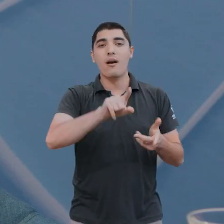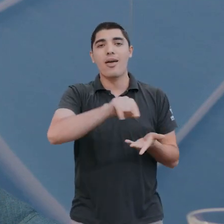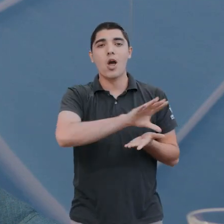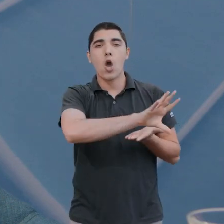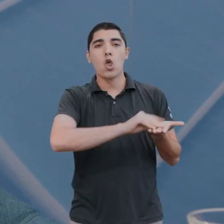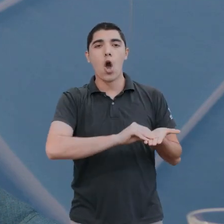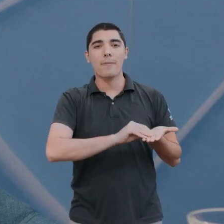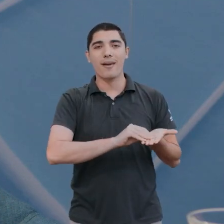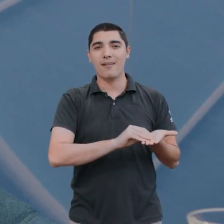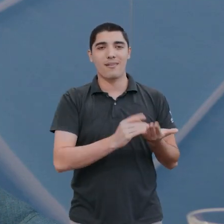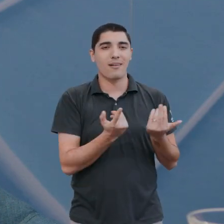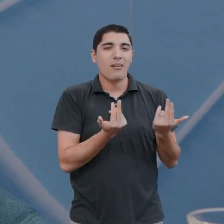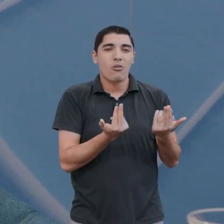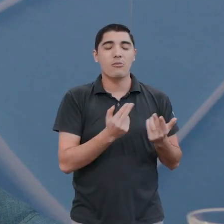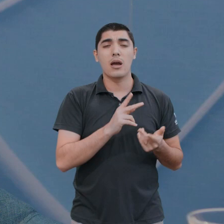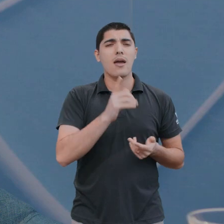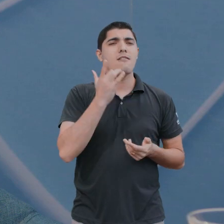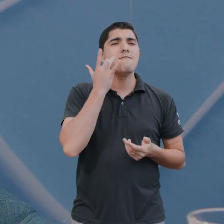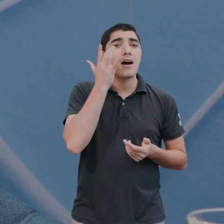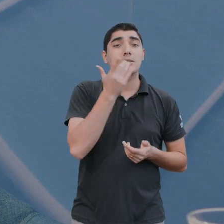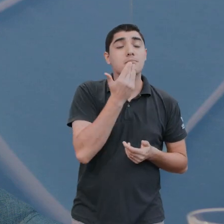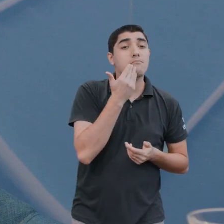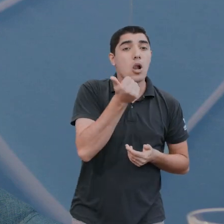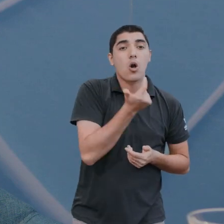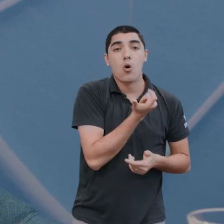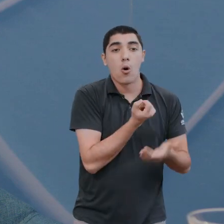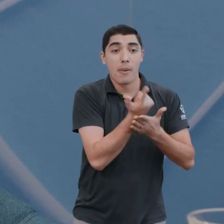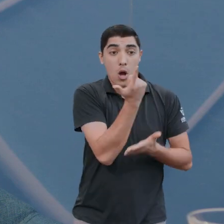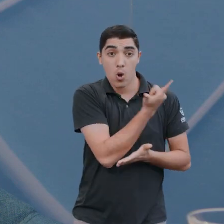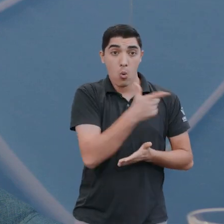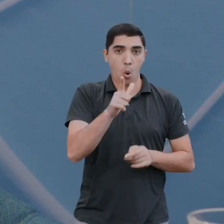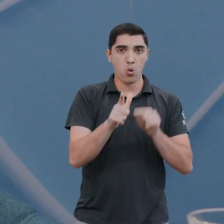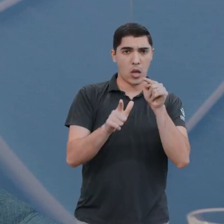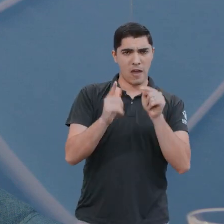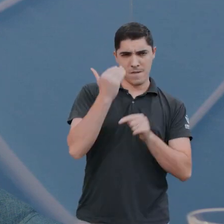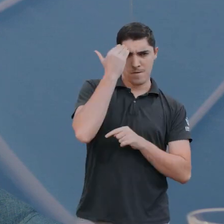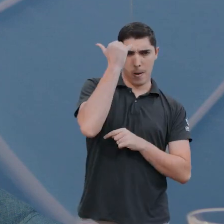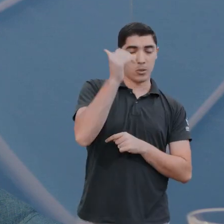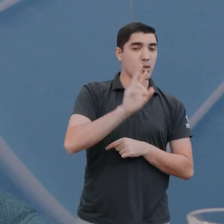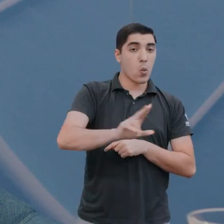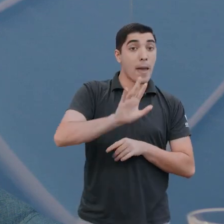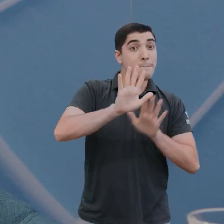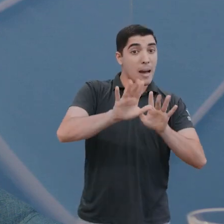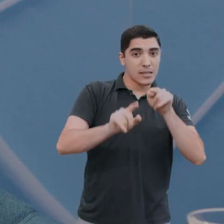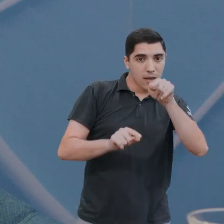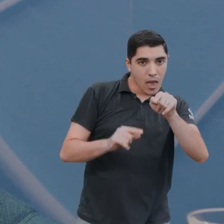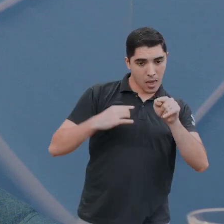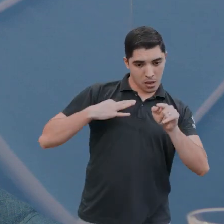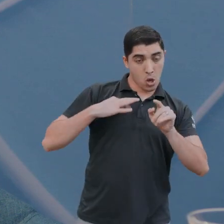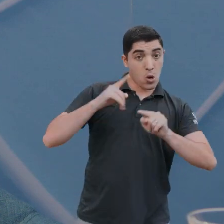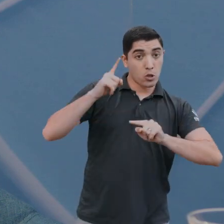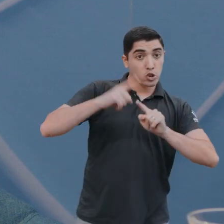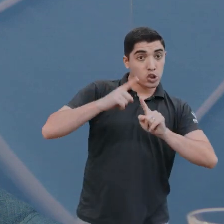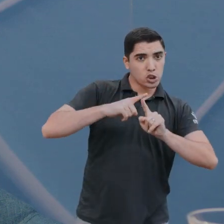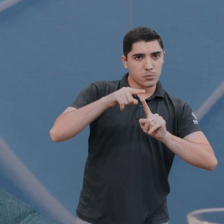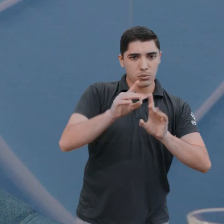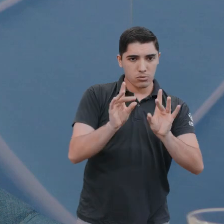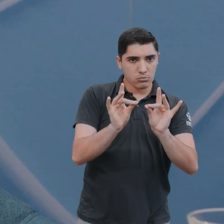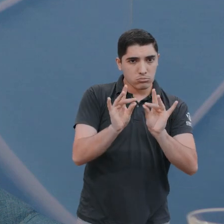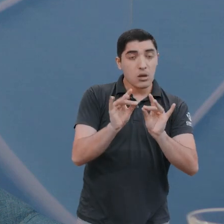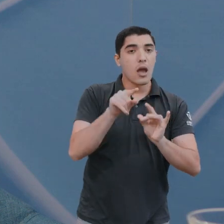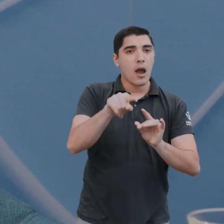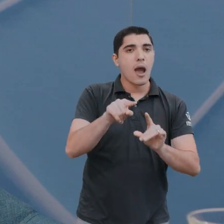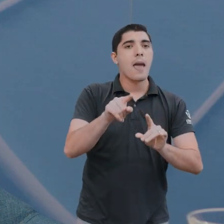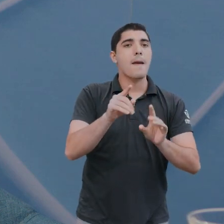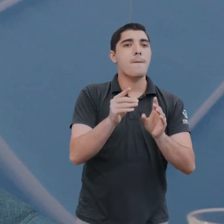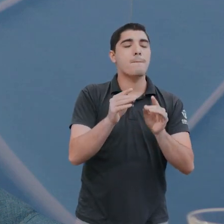cópia. É muito melhor eu comprar de um mercado que não tem tanto nome, mas que aquela peça é feita assim, de um material durável